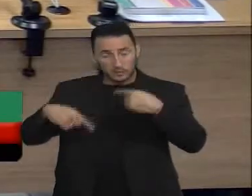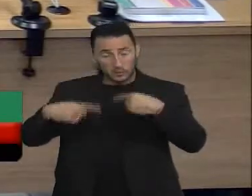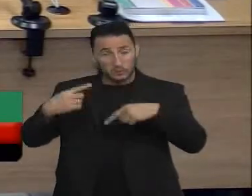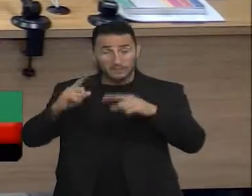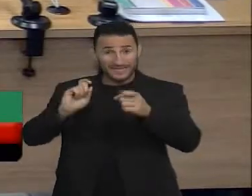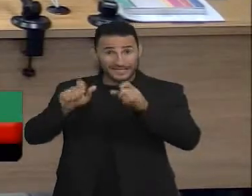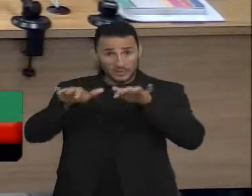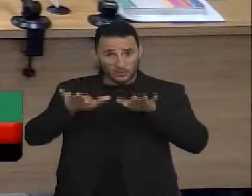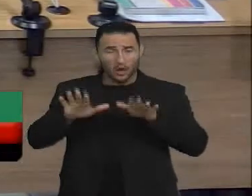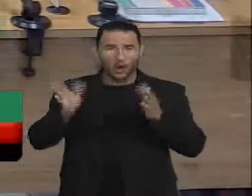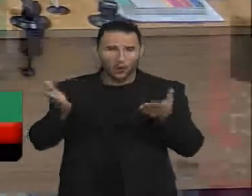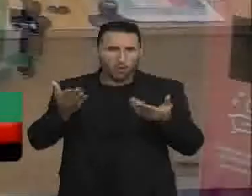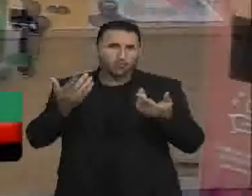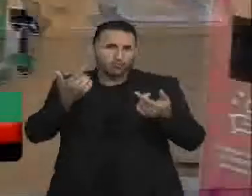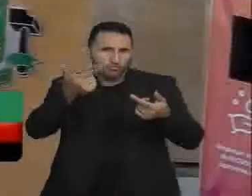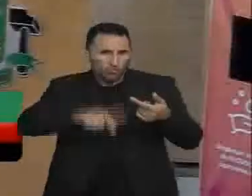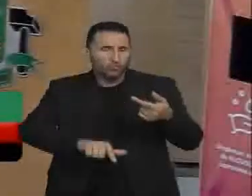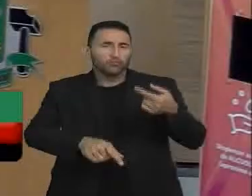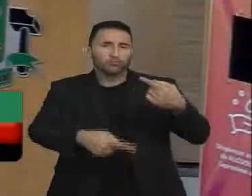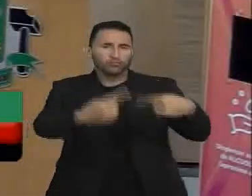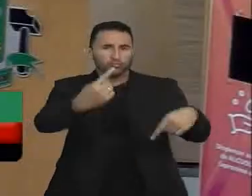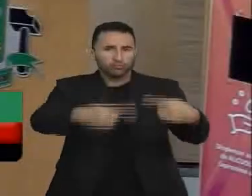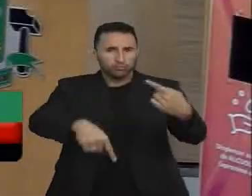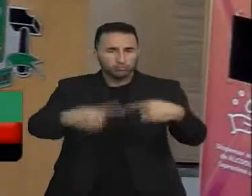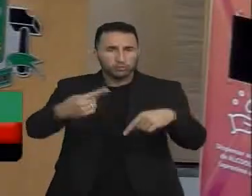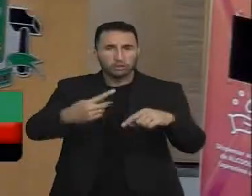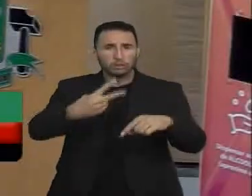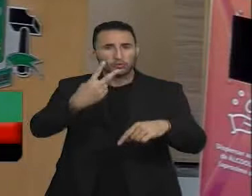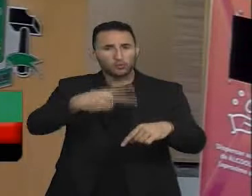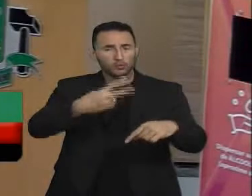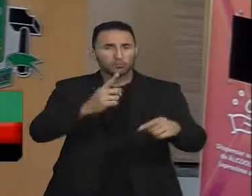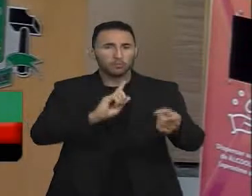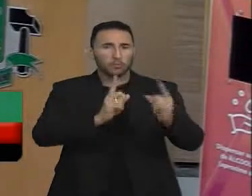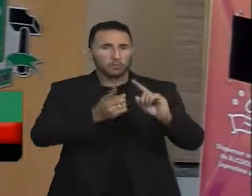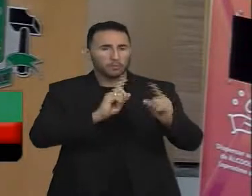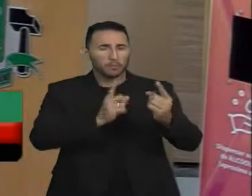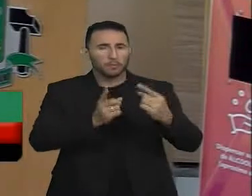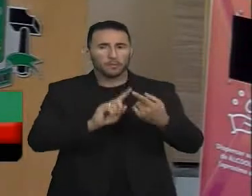estamos discutindo e votando em segunda.